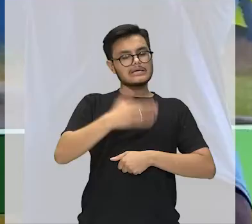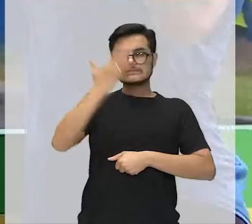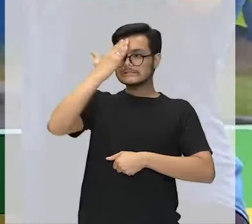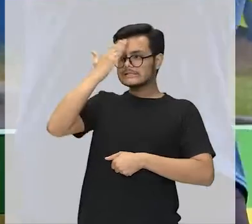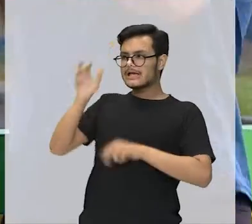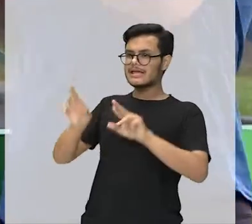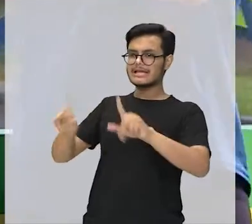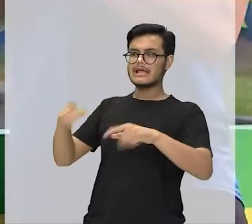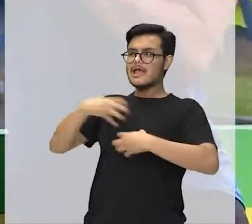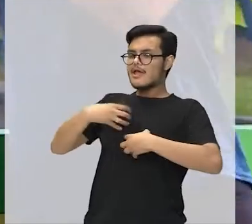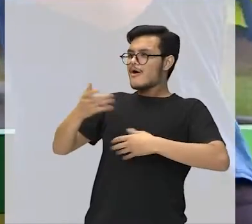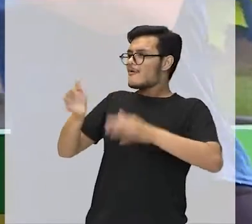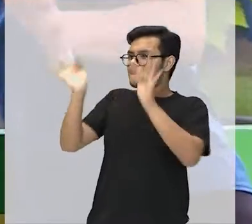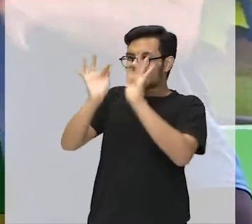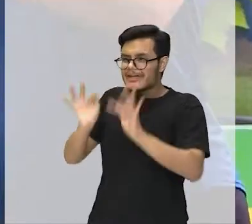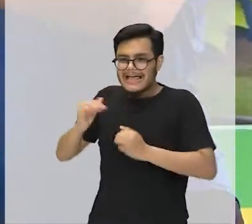assim,